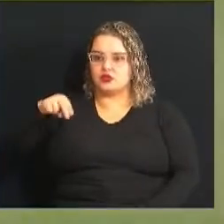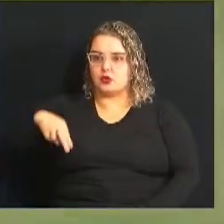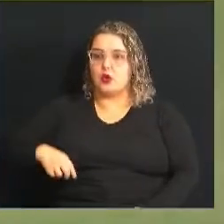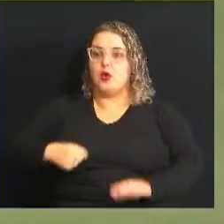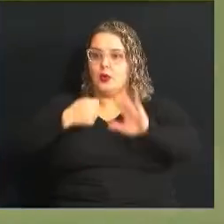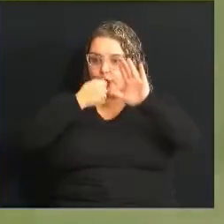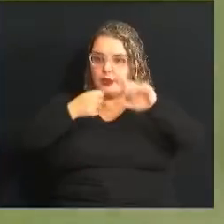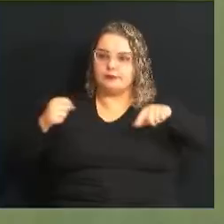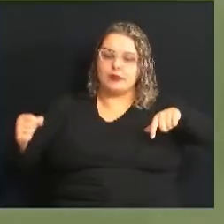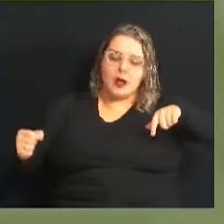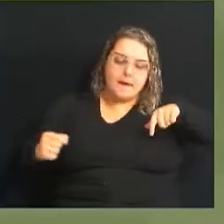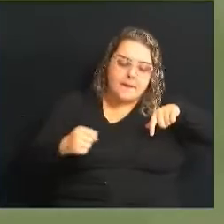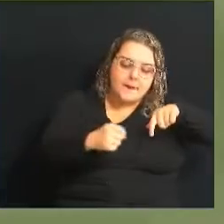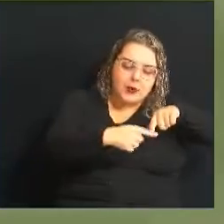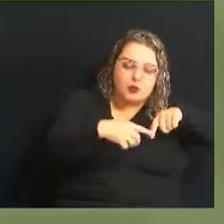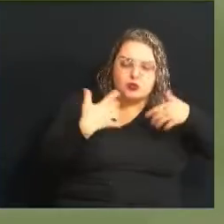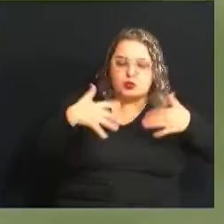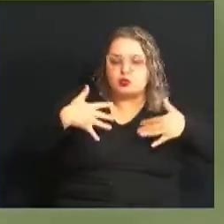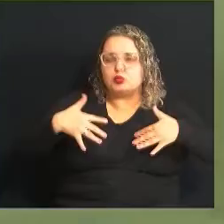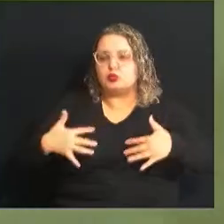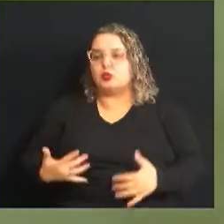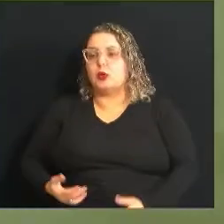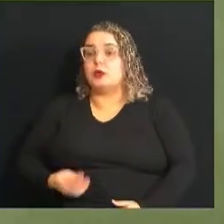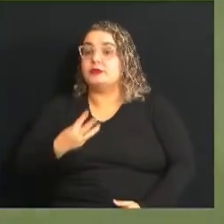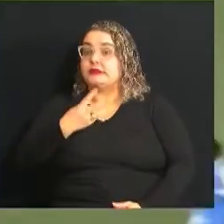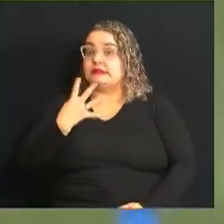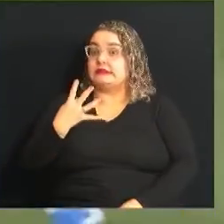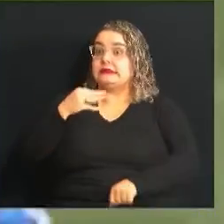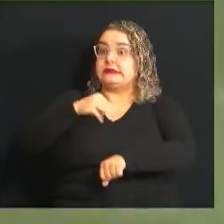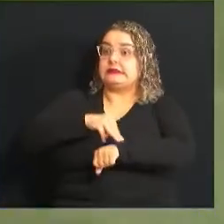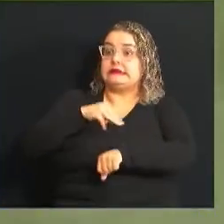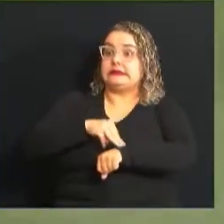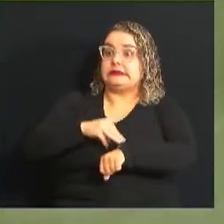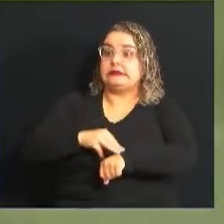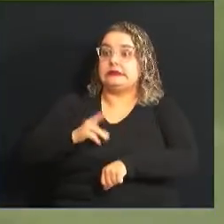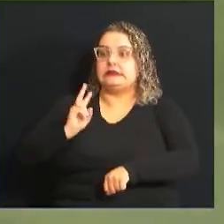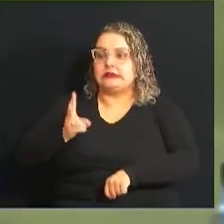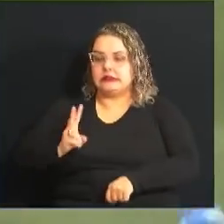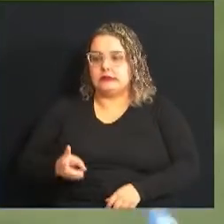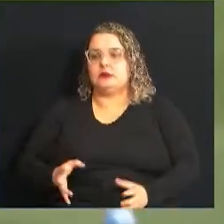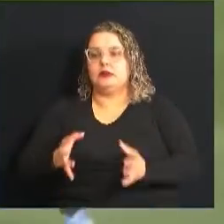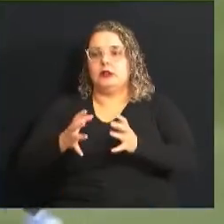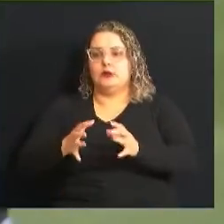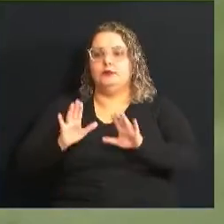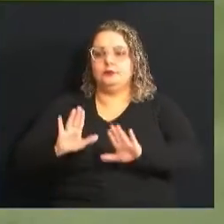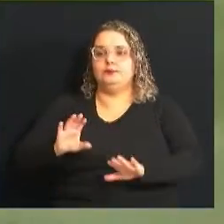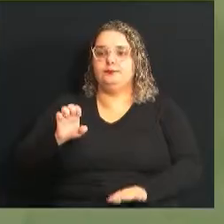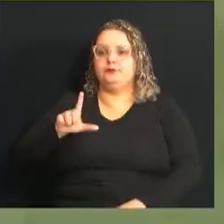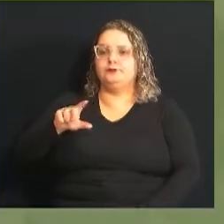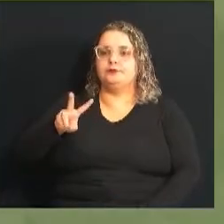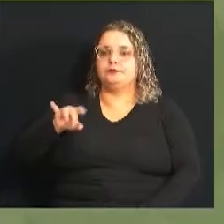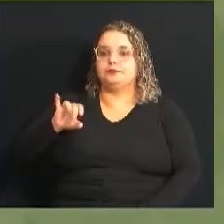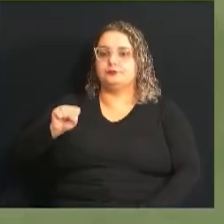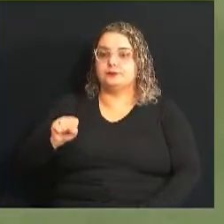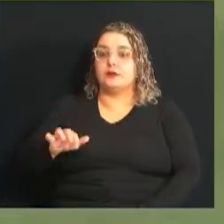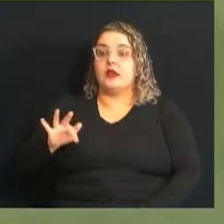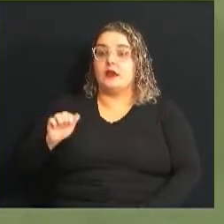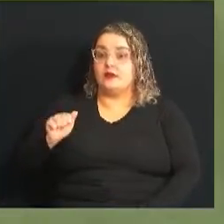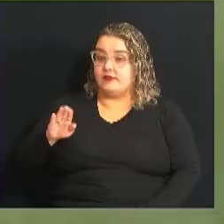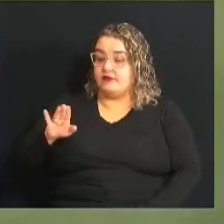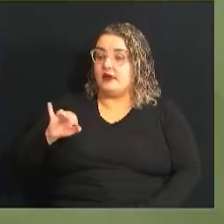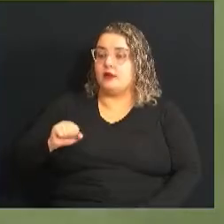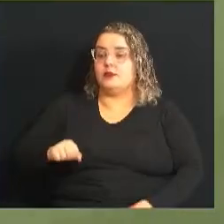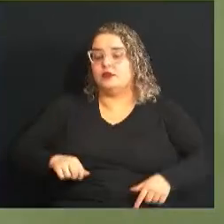perto. Aos 34 minutos, sempre de bola parada, Elvis colocou na área, Fábio Sanches